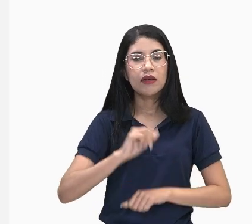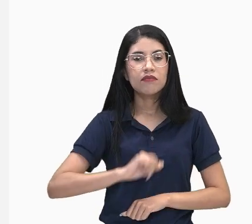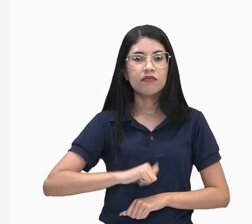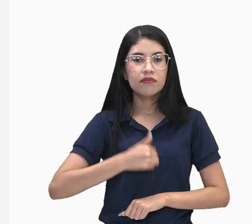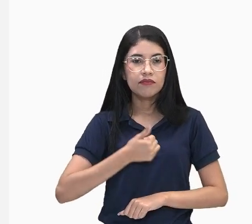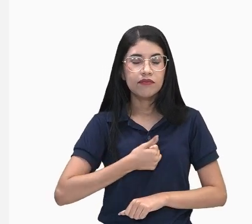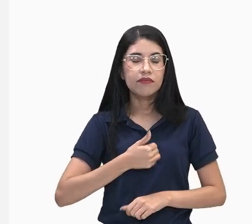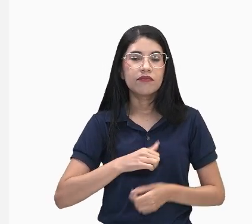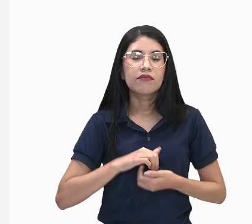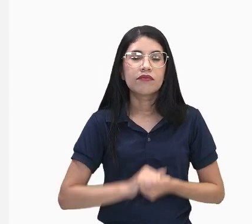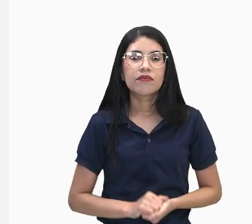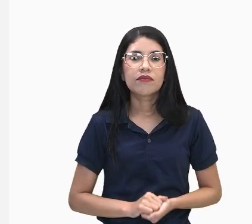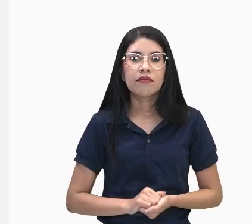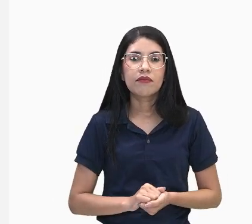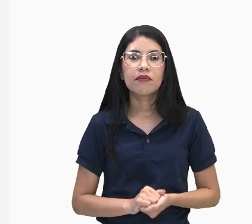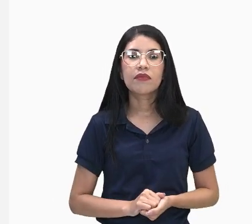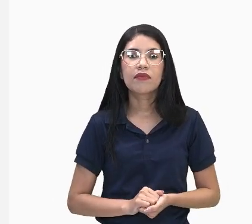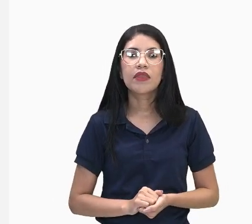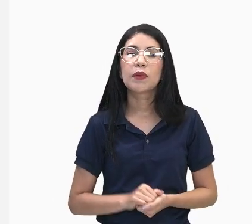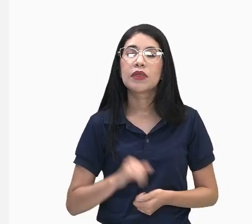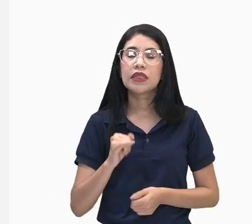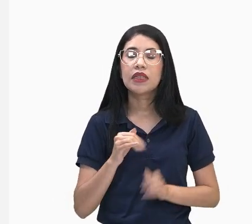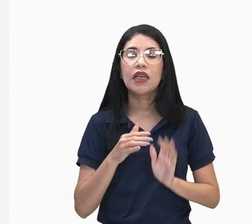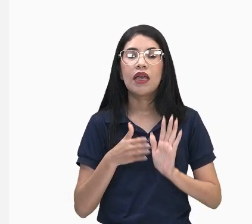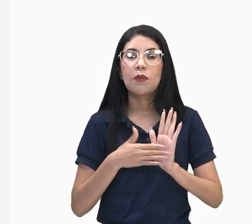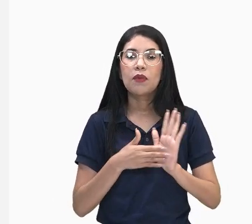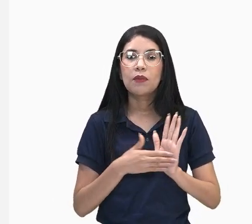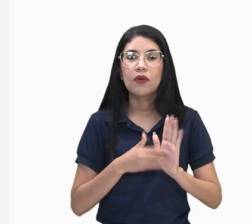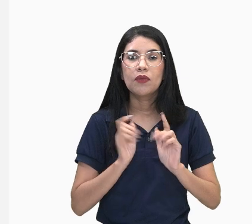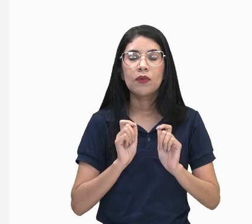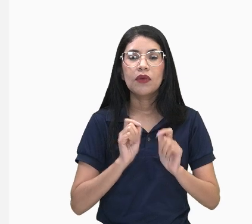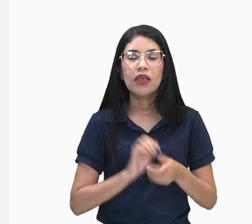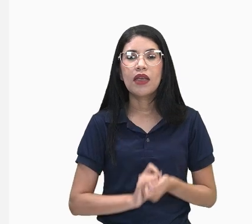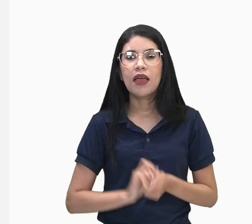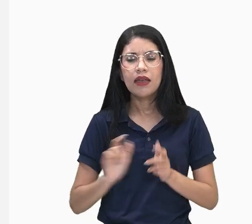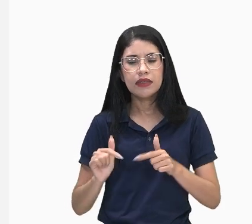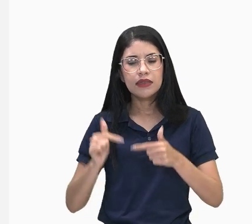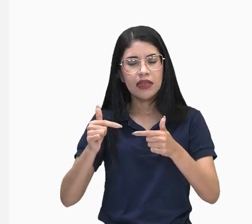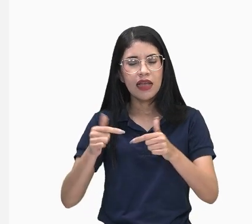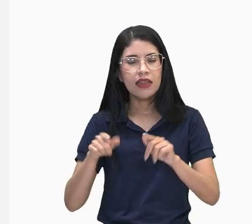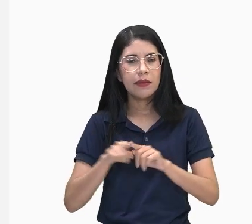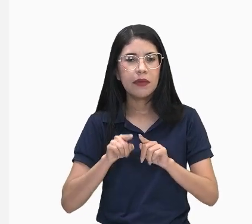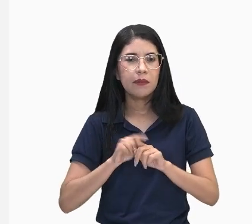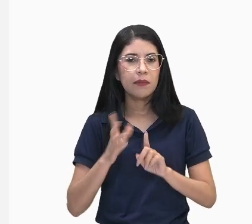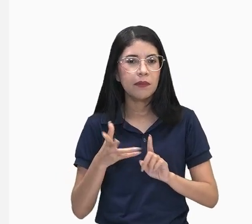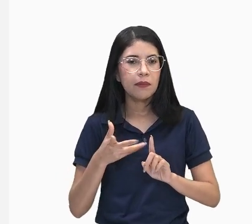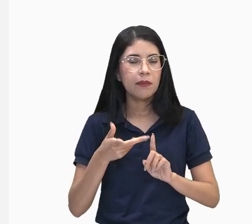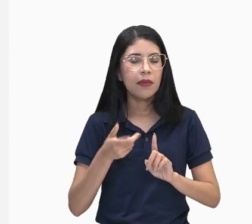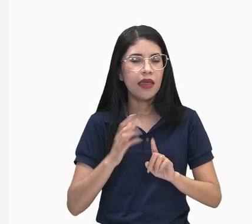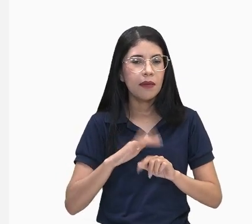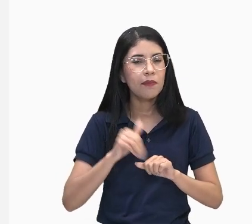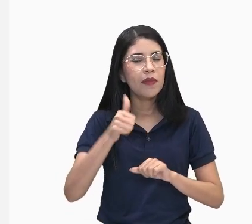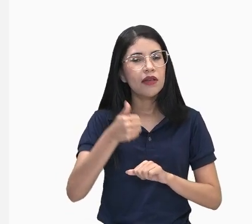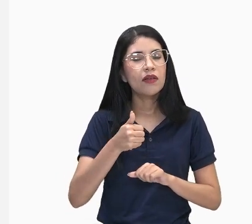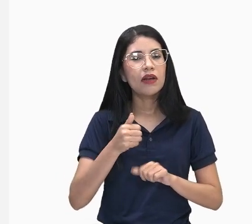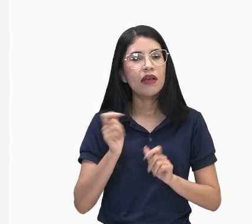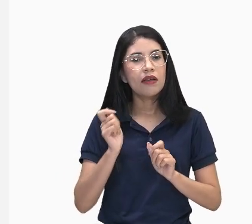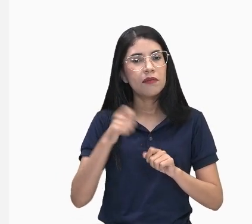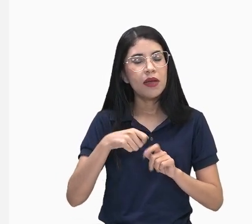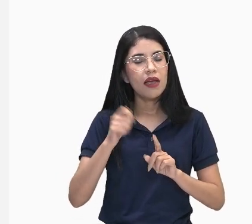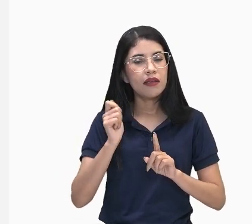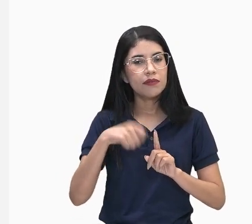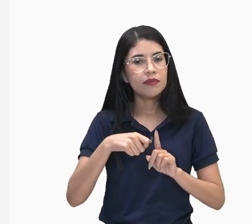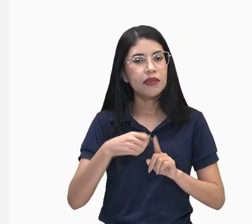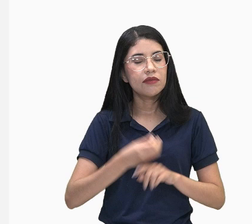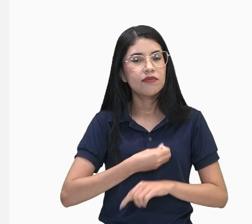você se propõe, né, a executar, eu quero melhorar a minha capacidade física, eu quero desenvolver ali, quase como